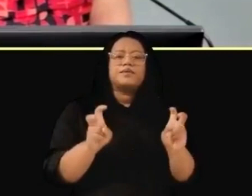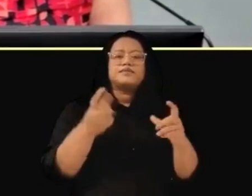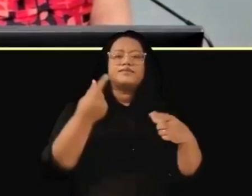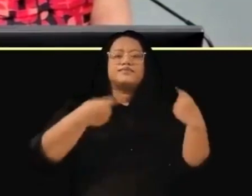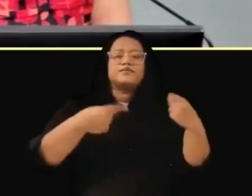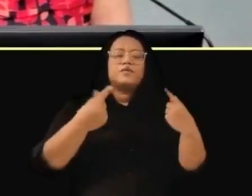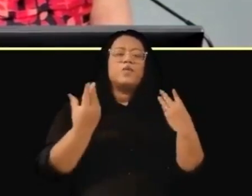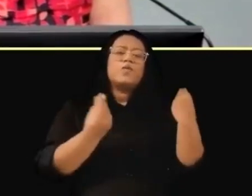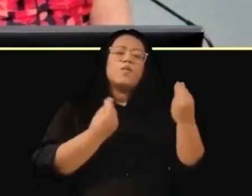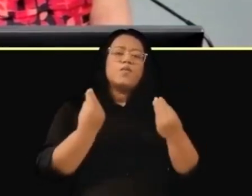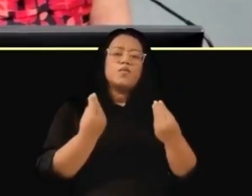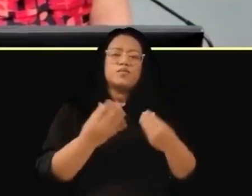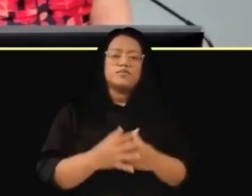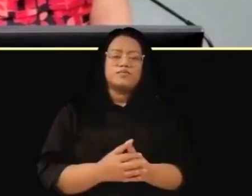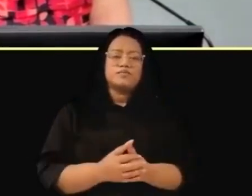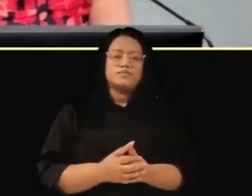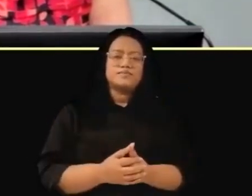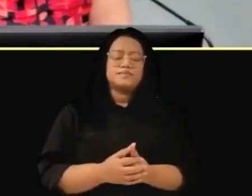discussão,